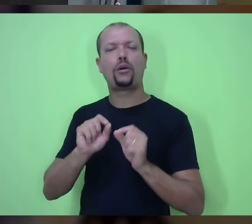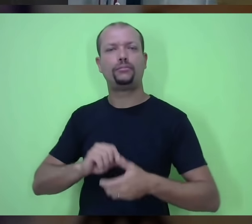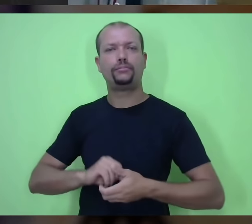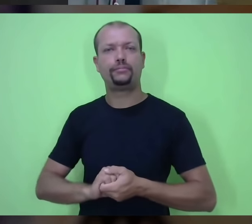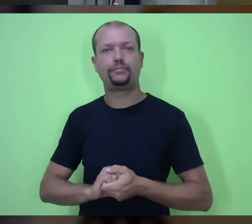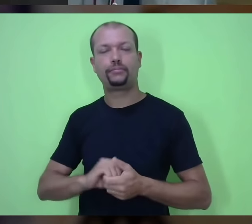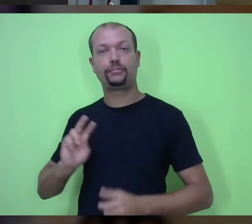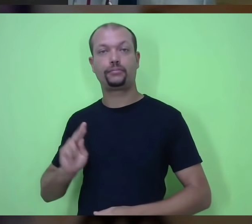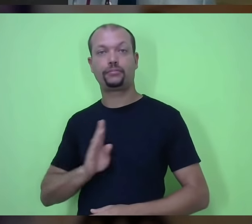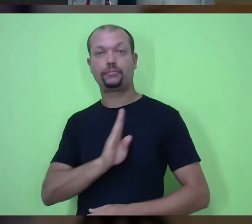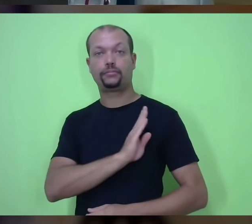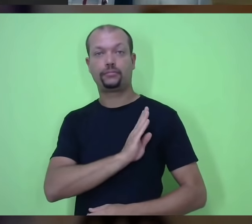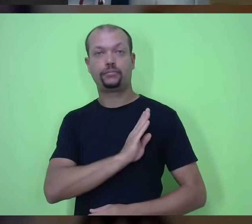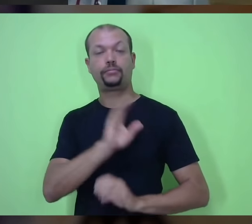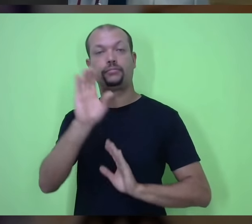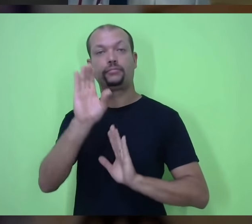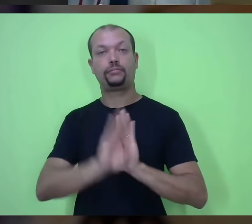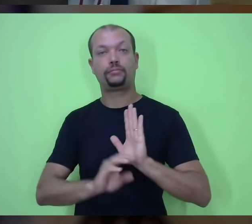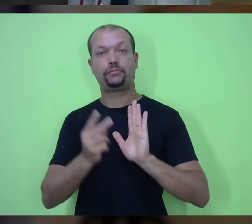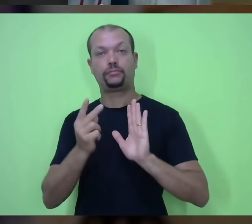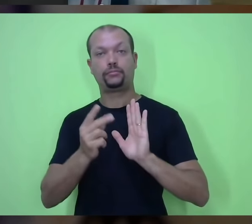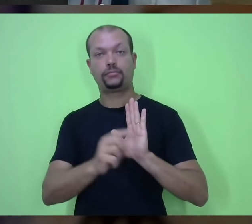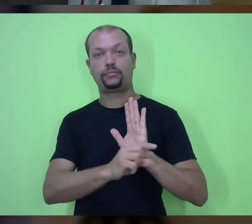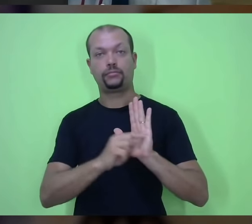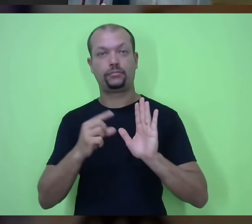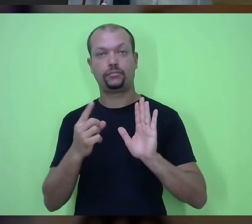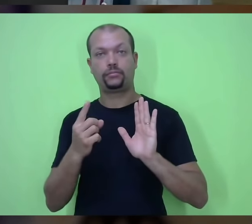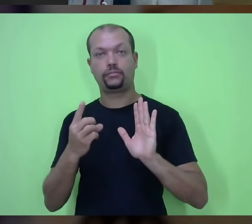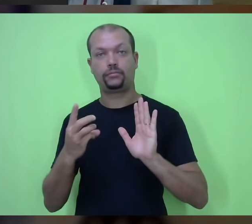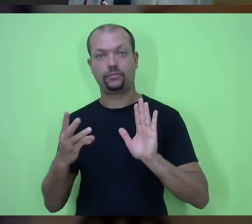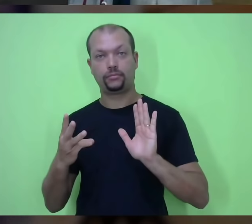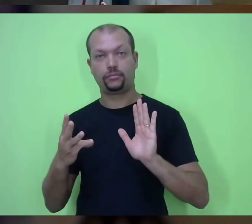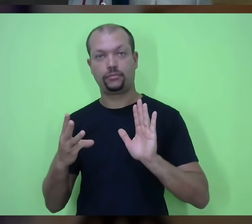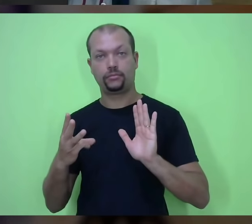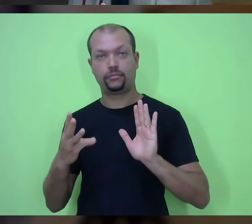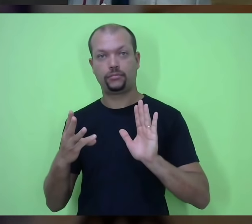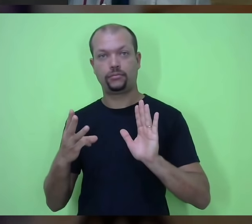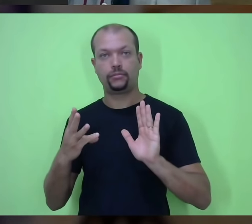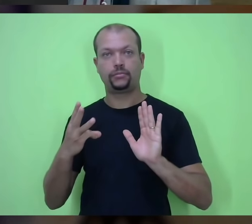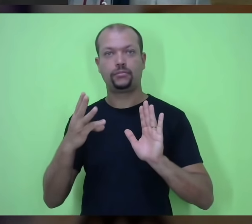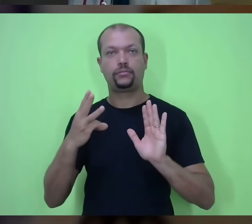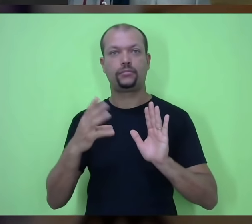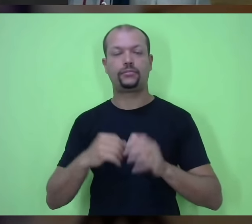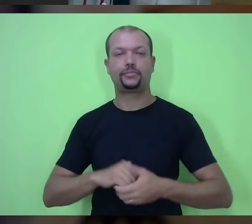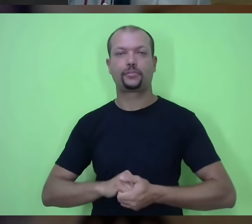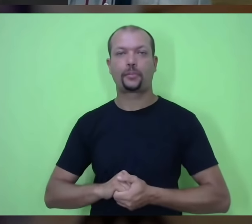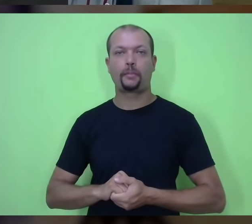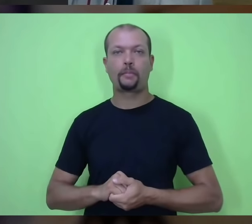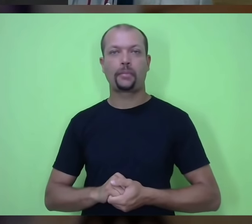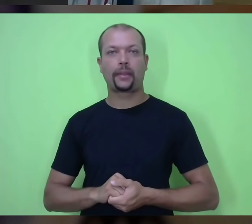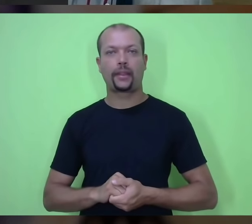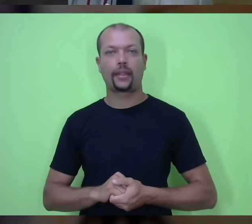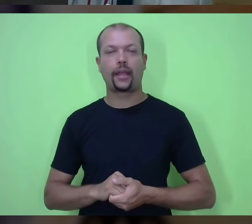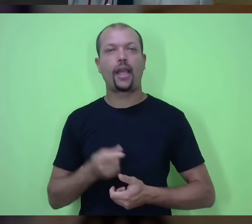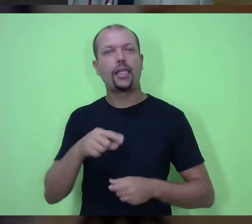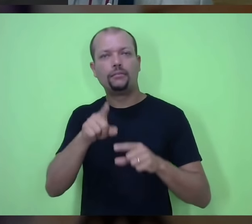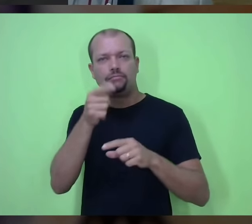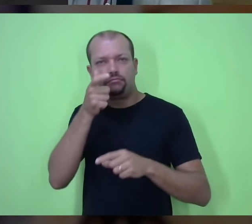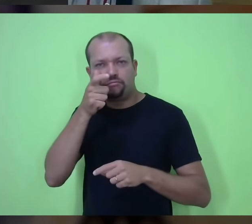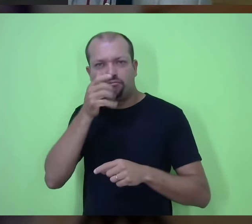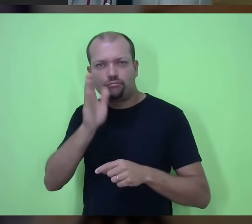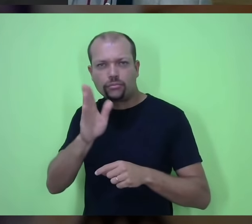epístola, na verdade, de Hebreus, capítulo 2, verso 14, Hebreus capítulo 2, verso 14, já